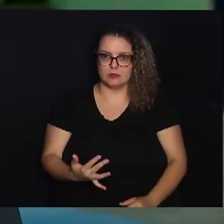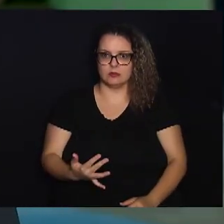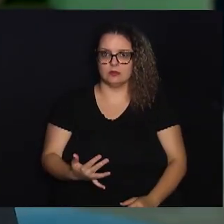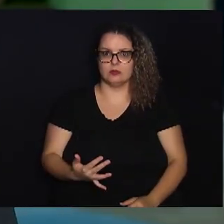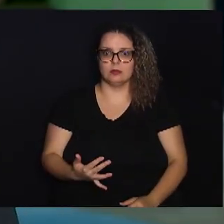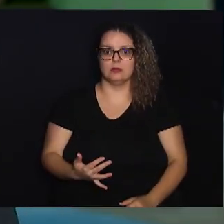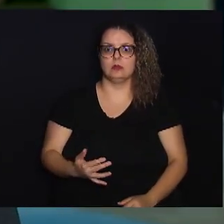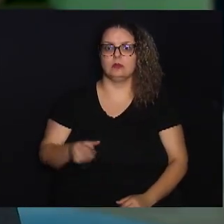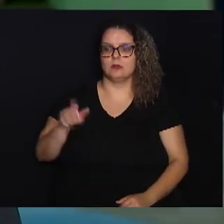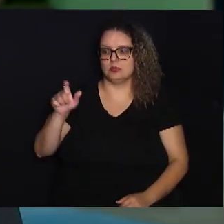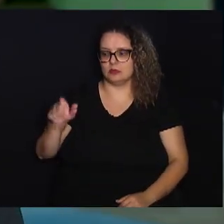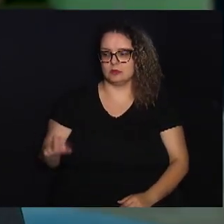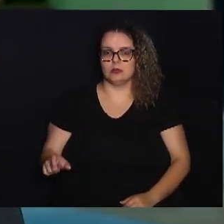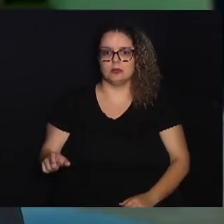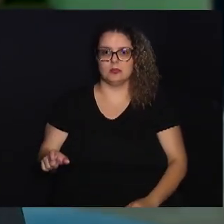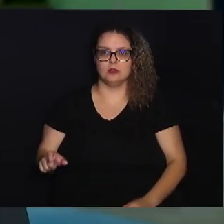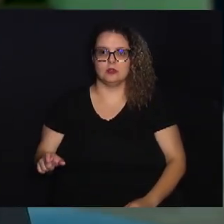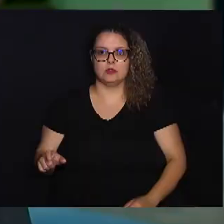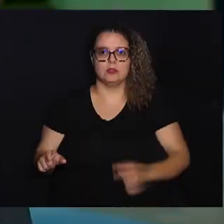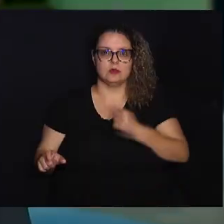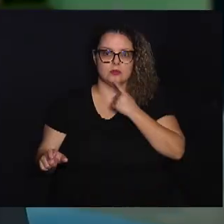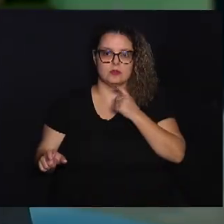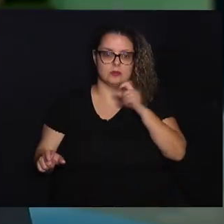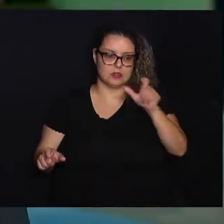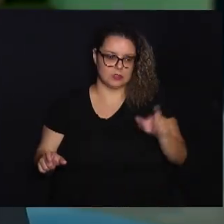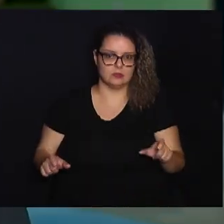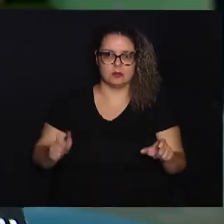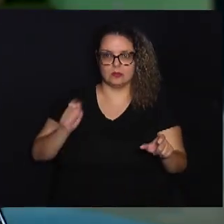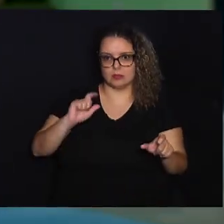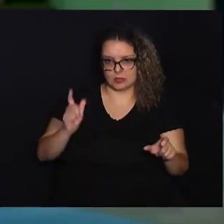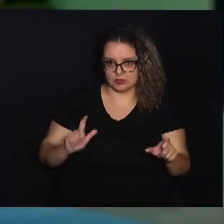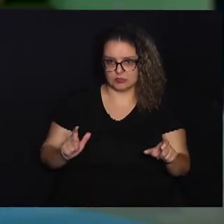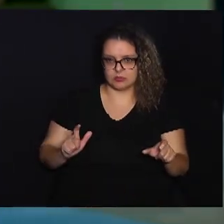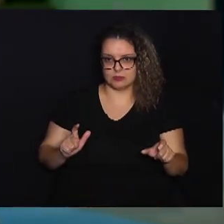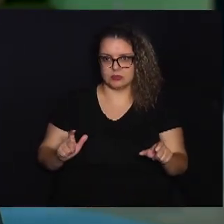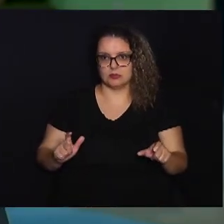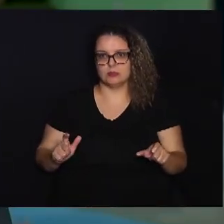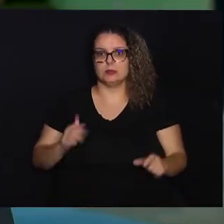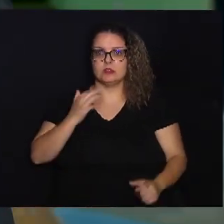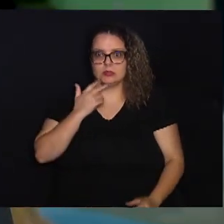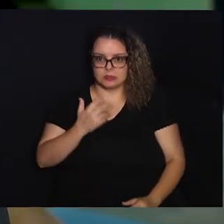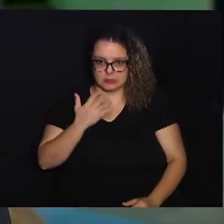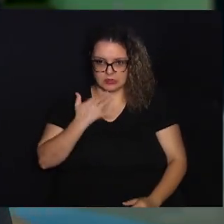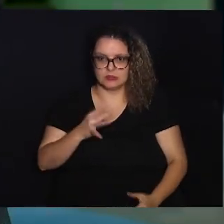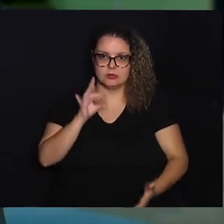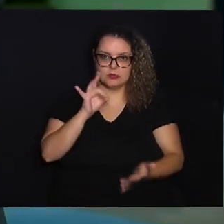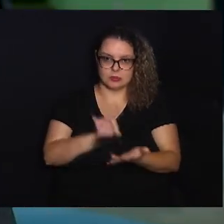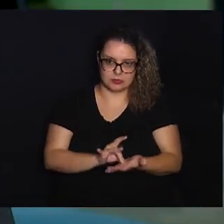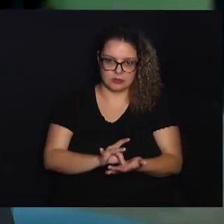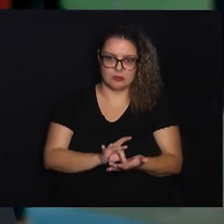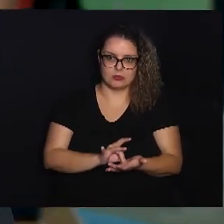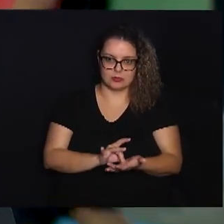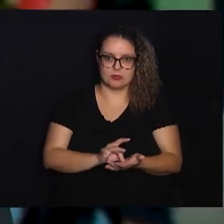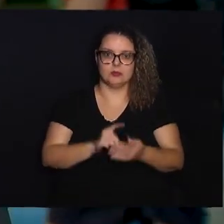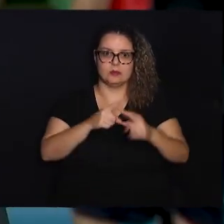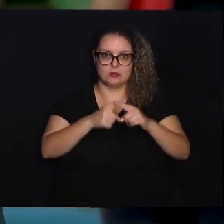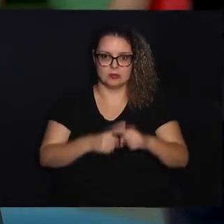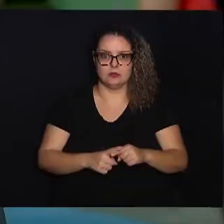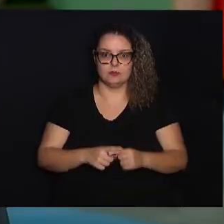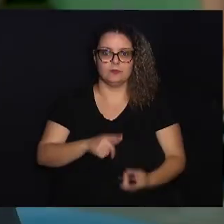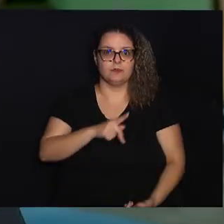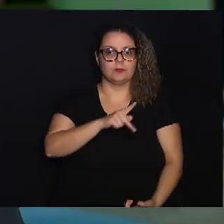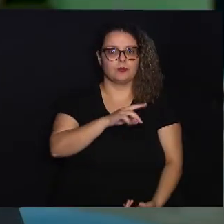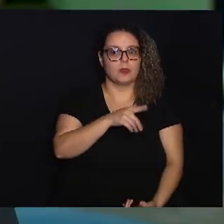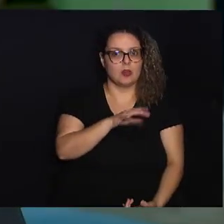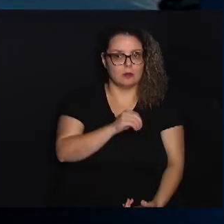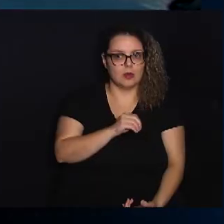cor. Tá? Você luta de um lado, você tem um atleta em vermelho, do outro lado você tem um atleta em azul. tá? Você tem que estar nas cores oficiais, né,